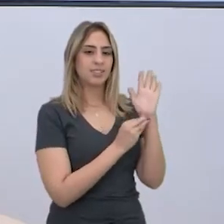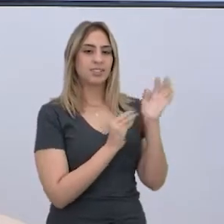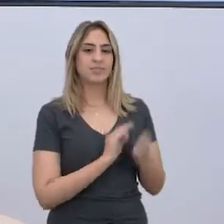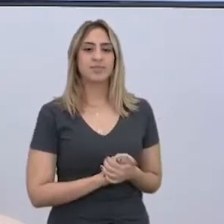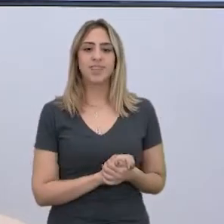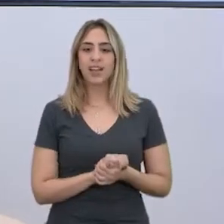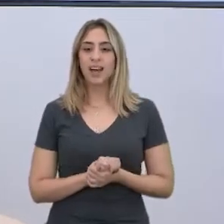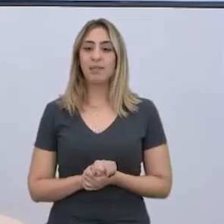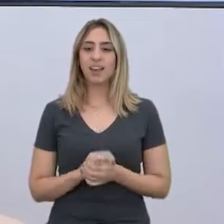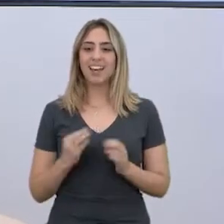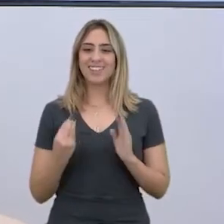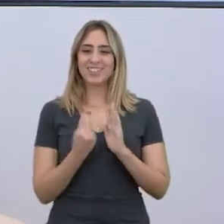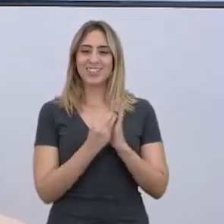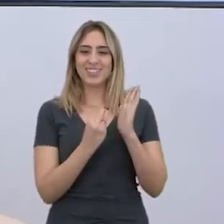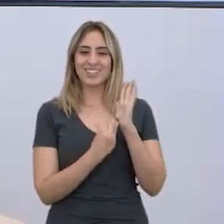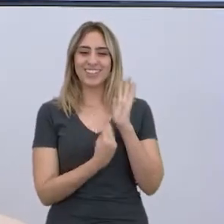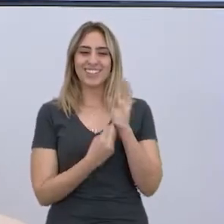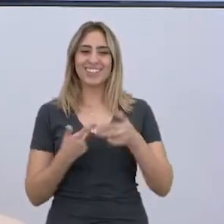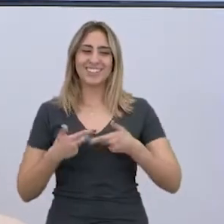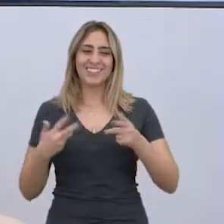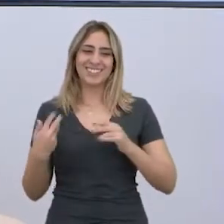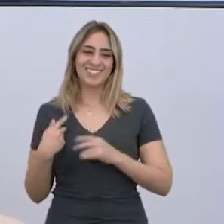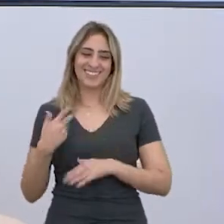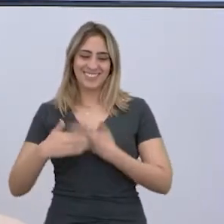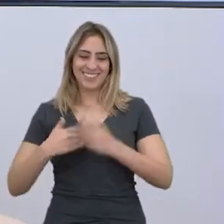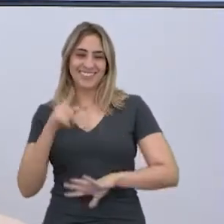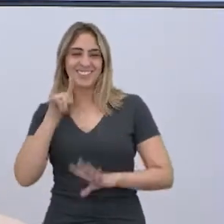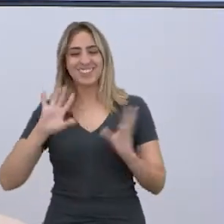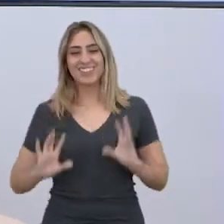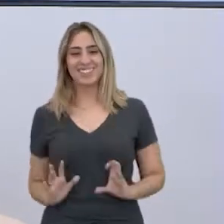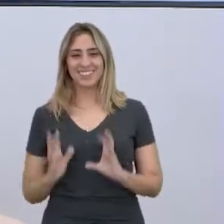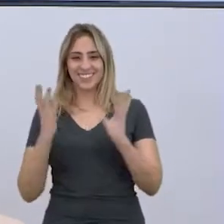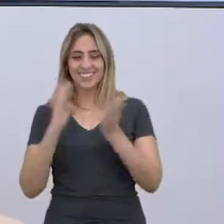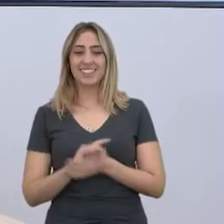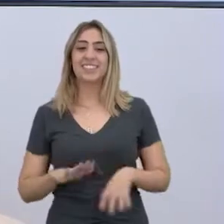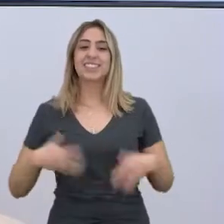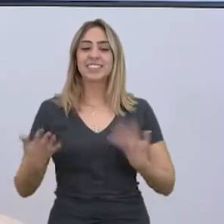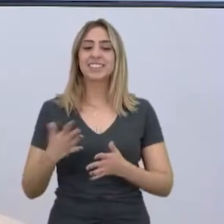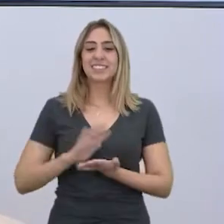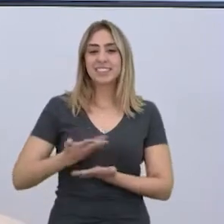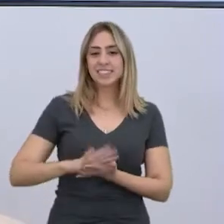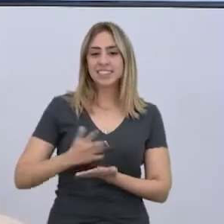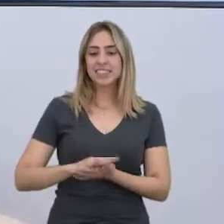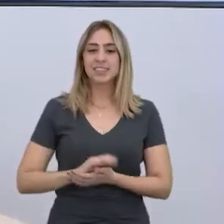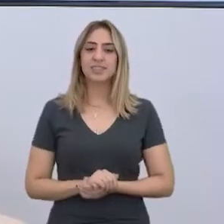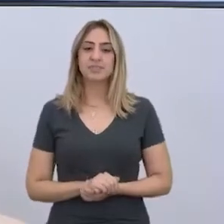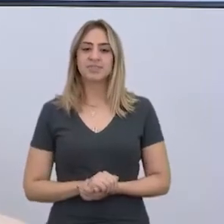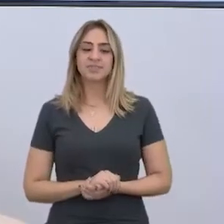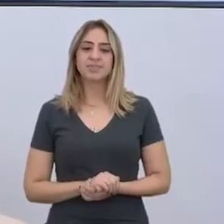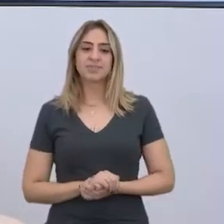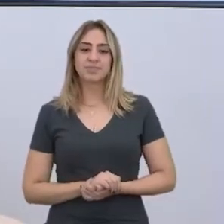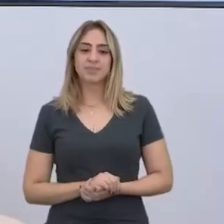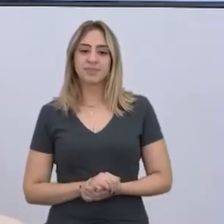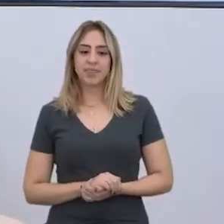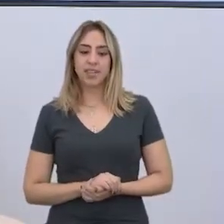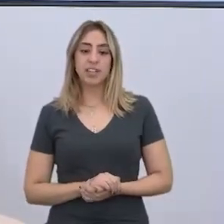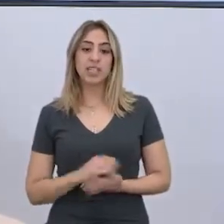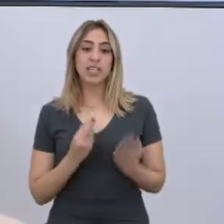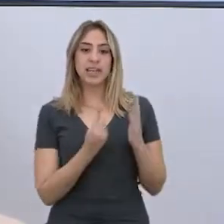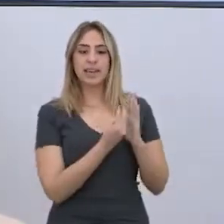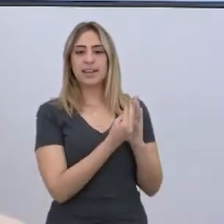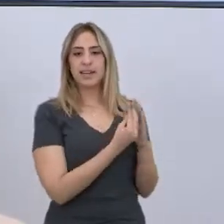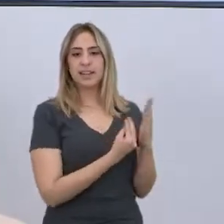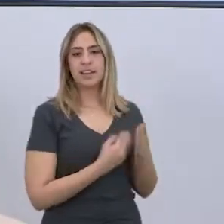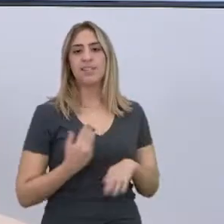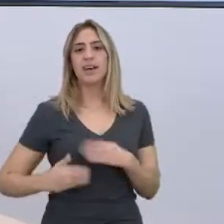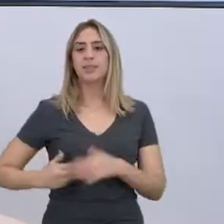presente. O carnaval. O carnaval, ele é uma festa, tipo, mano, samba, rolê, tipo, bloquinho. Então, se